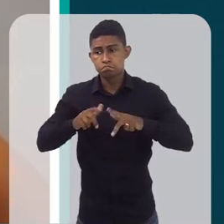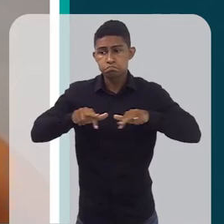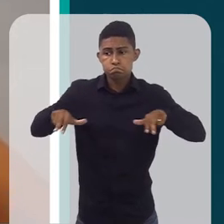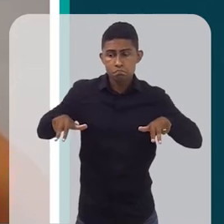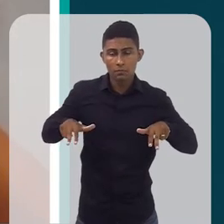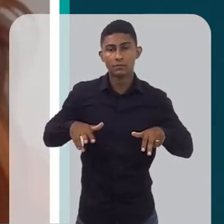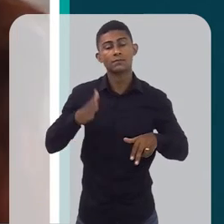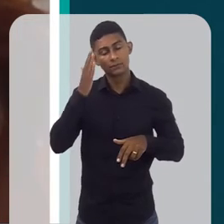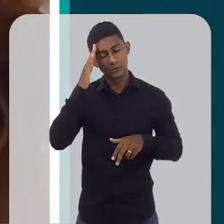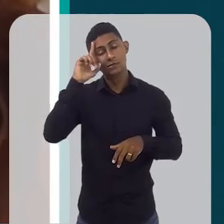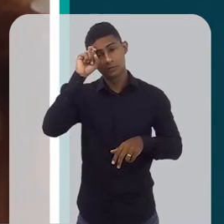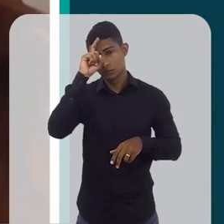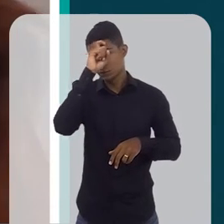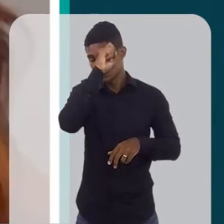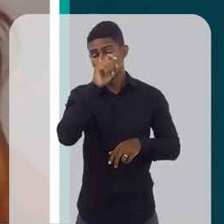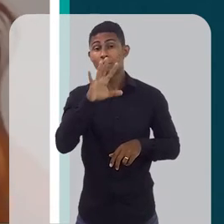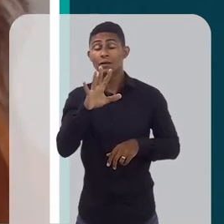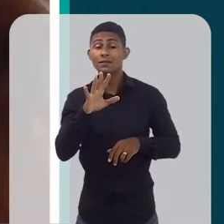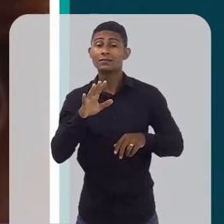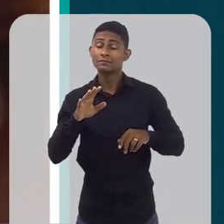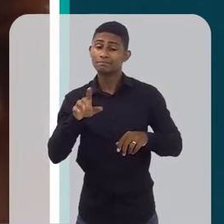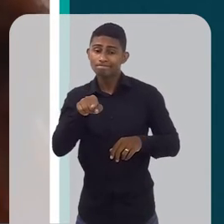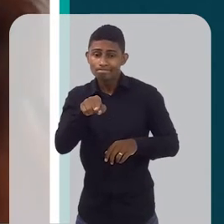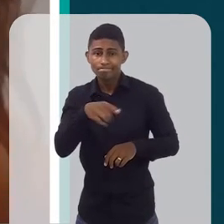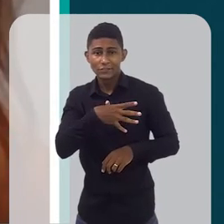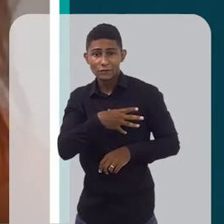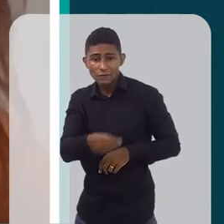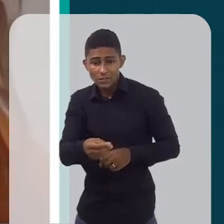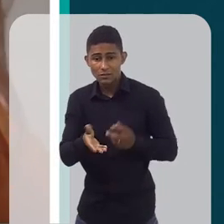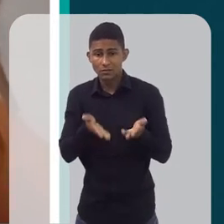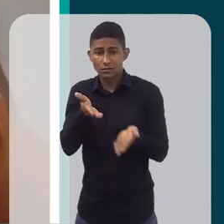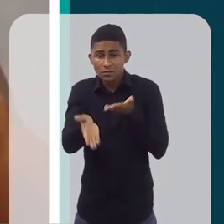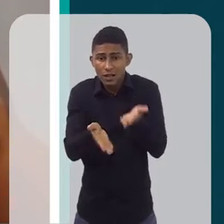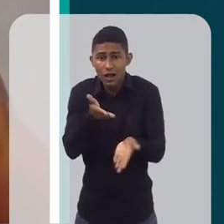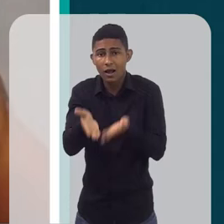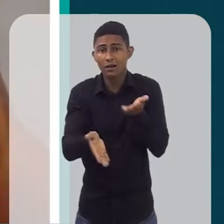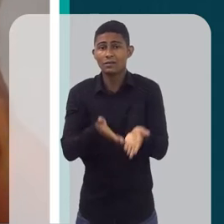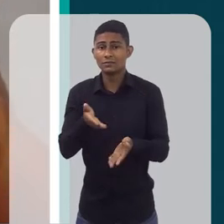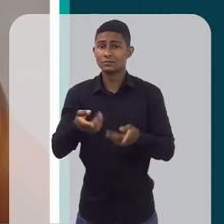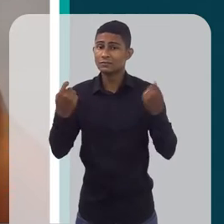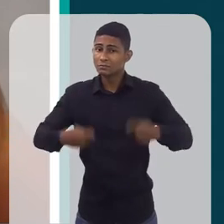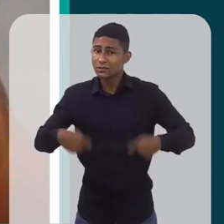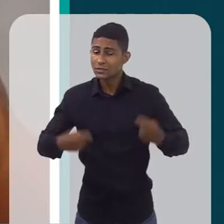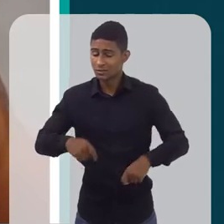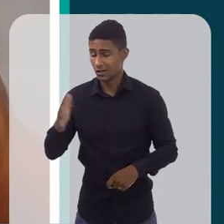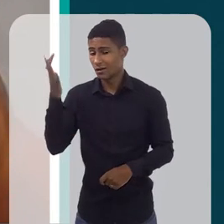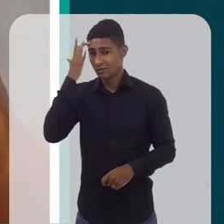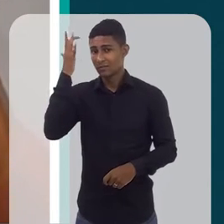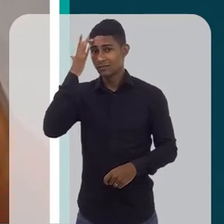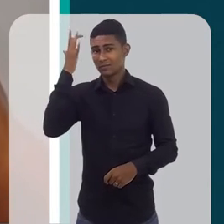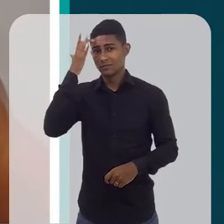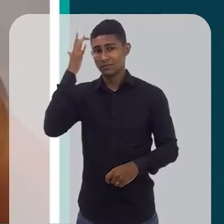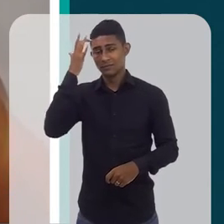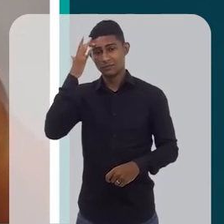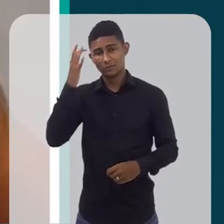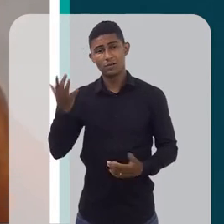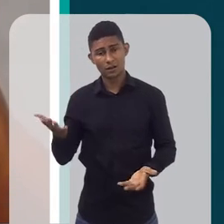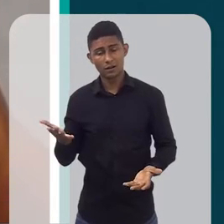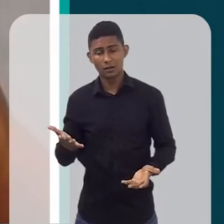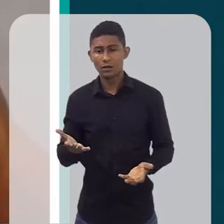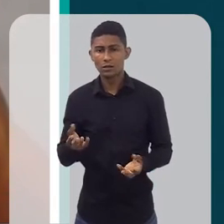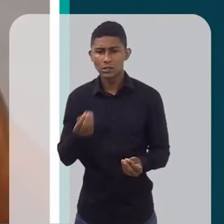é tudo difícil, mas a gente, pelos nossos filhos ou pela. Nós temos que ter essa consciência,